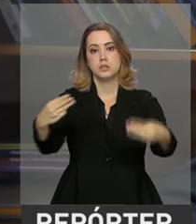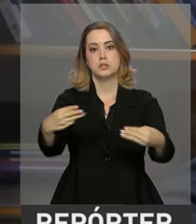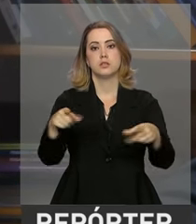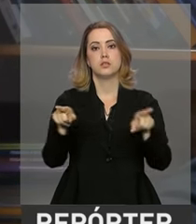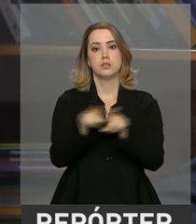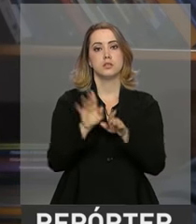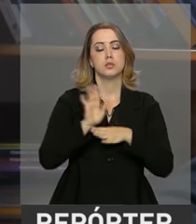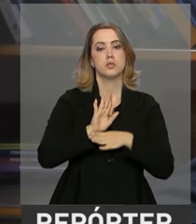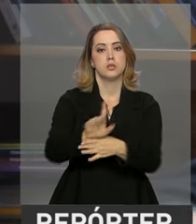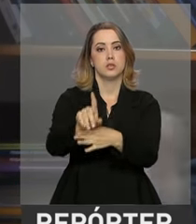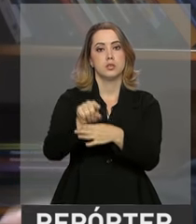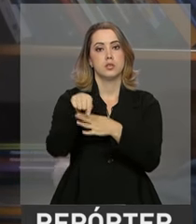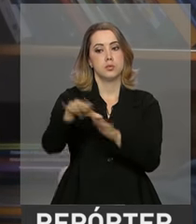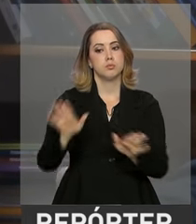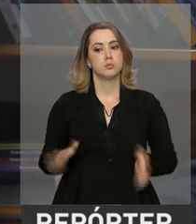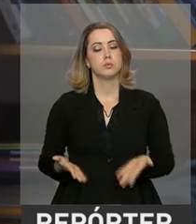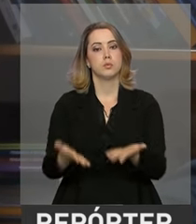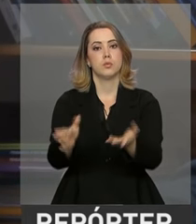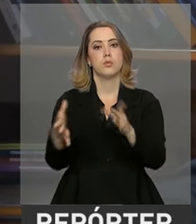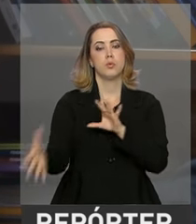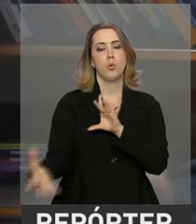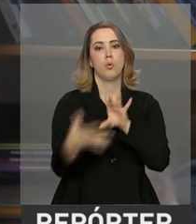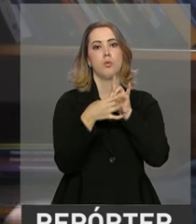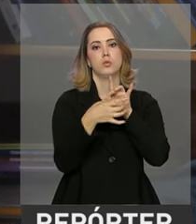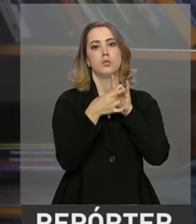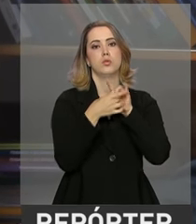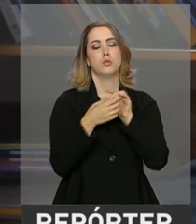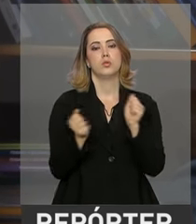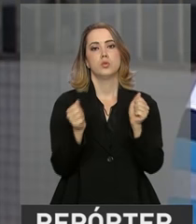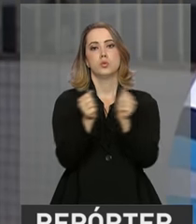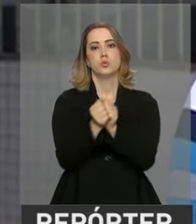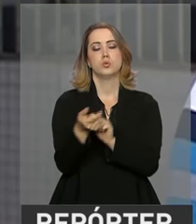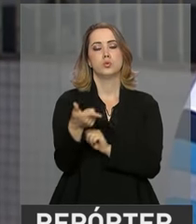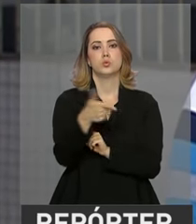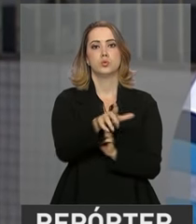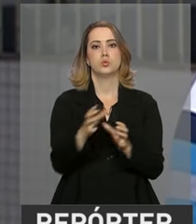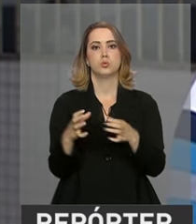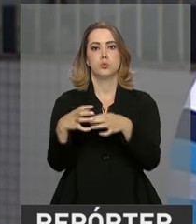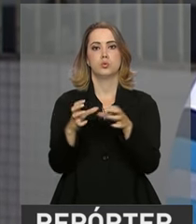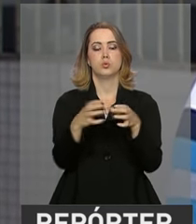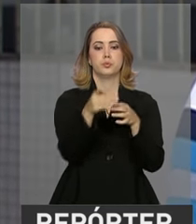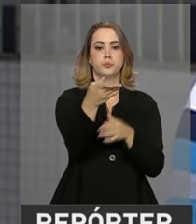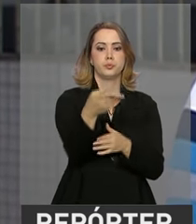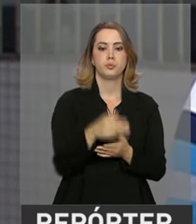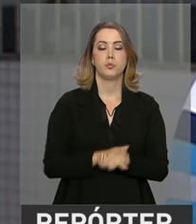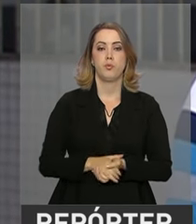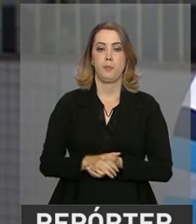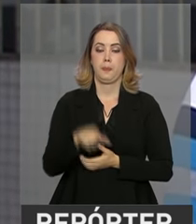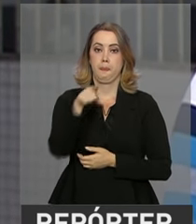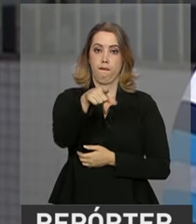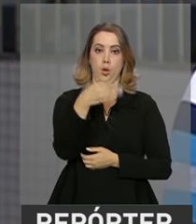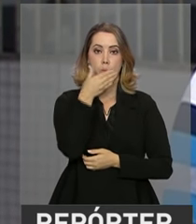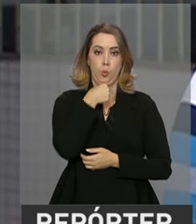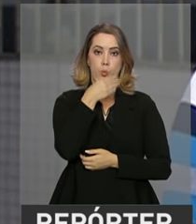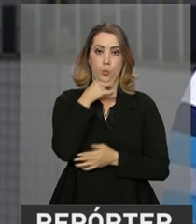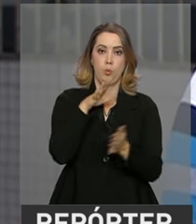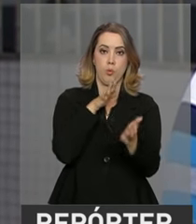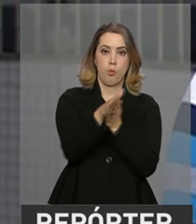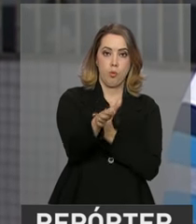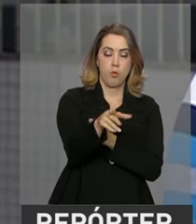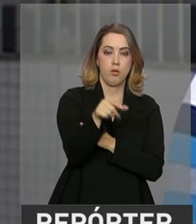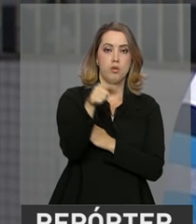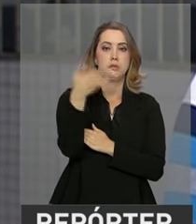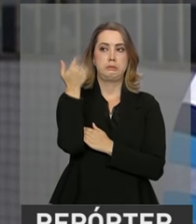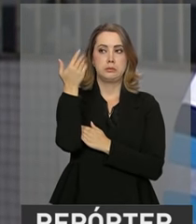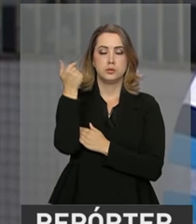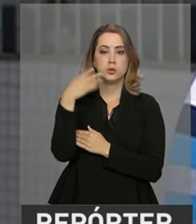para a sociedade civil e de parcerias com entidades internacionais. Mohammed Nizan fugiu de Bangladeste na Ásia há mais de 4